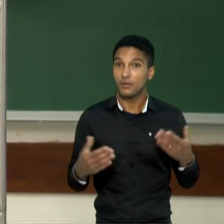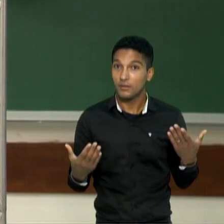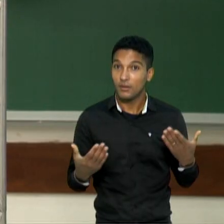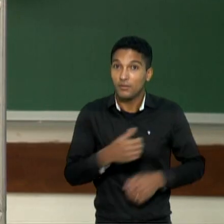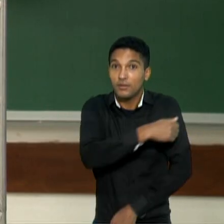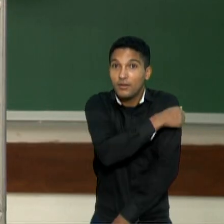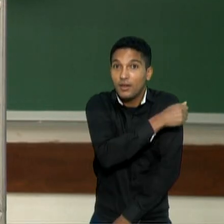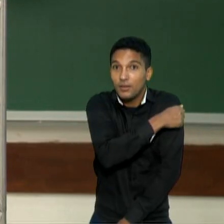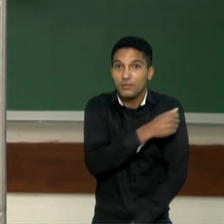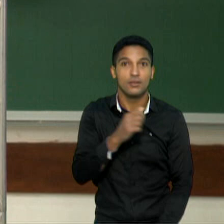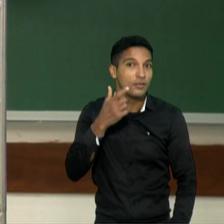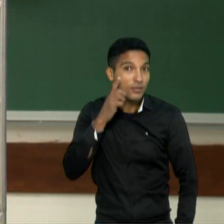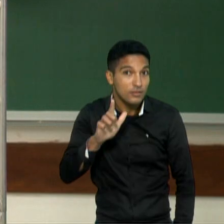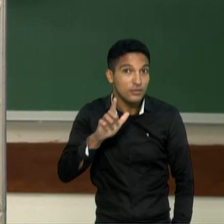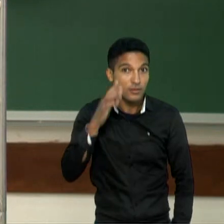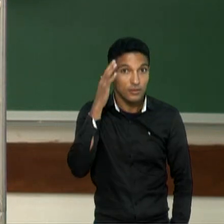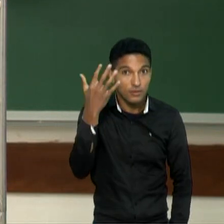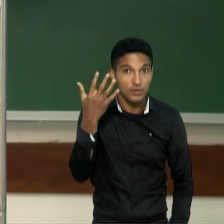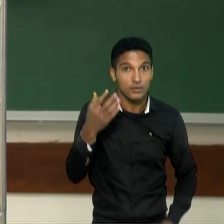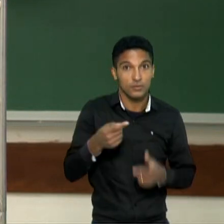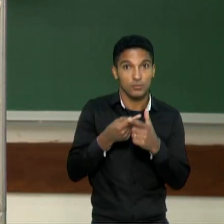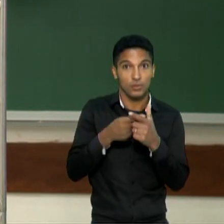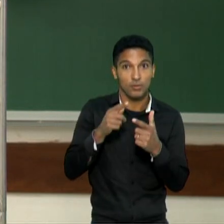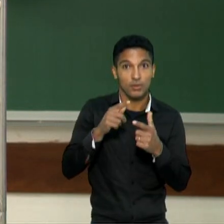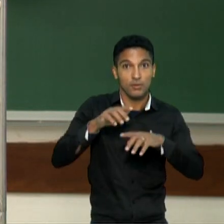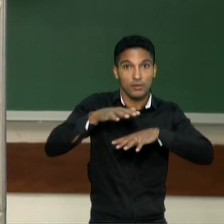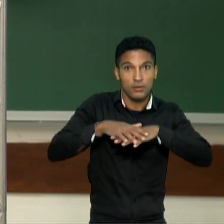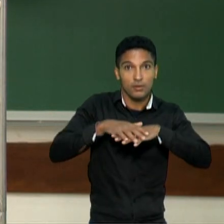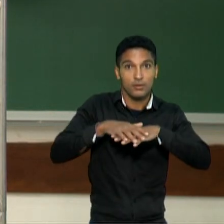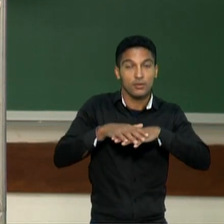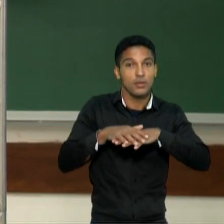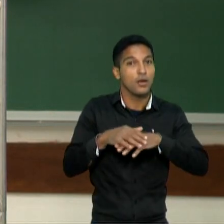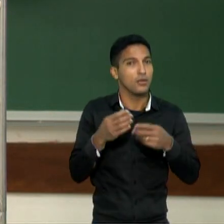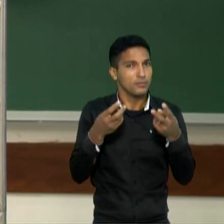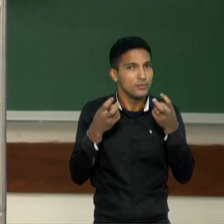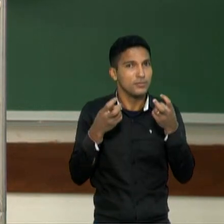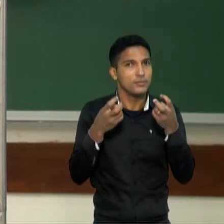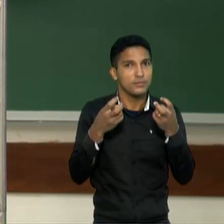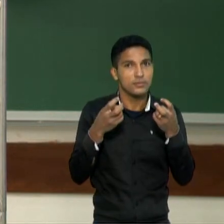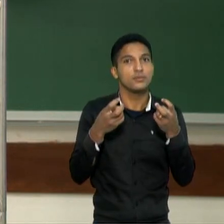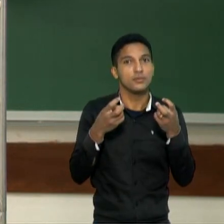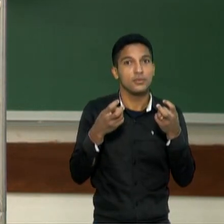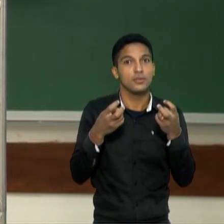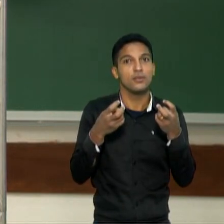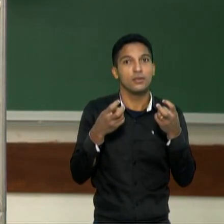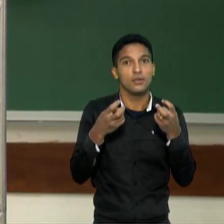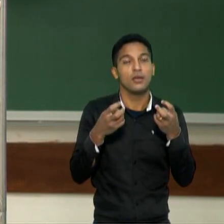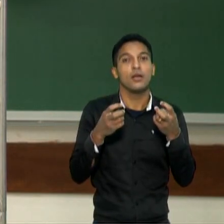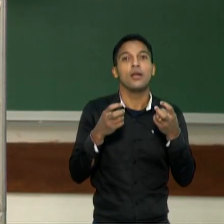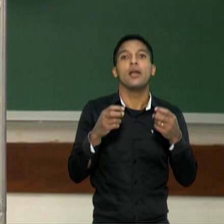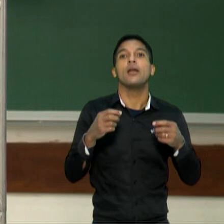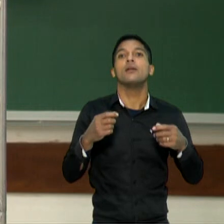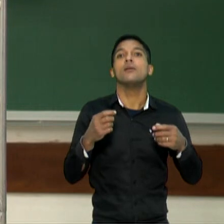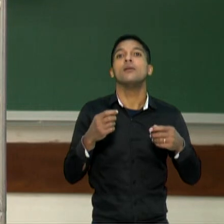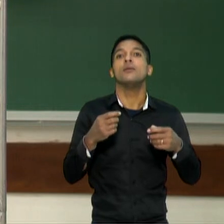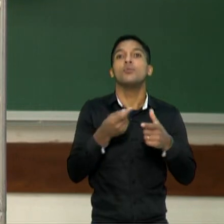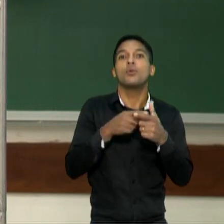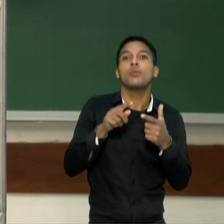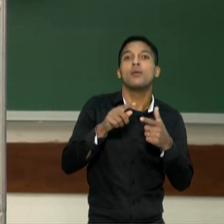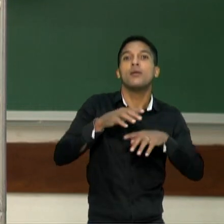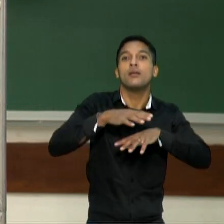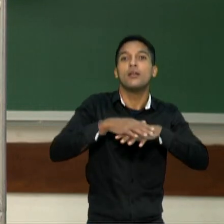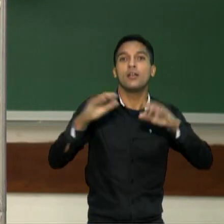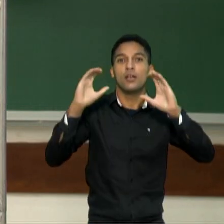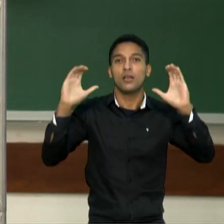Então, pessoal, conseguiram resolver esse probleminha? Bom, esse problema retrata bem aí, né, aquilo que a gente pode usar